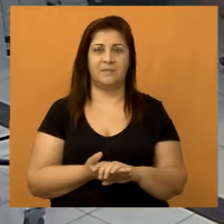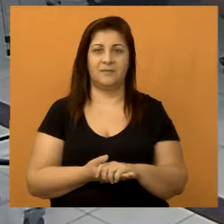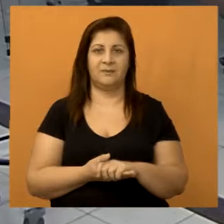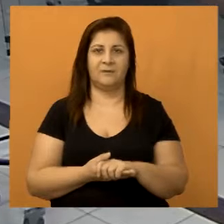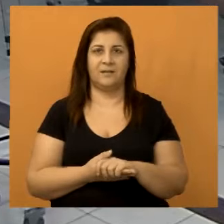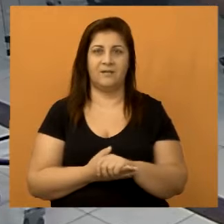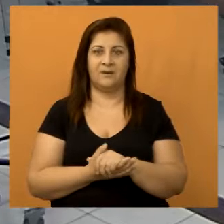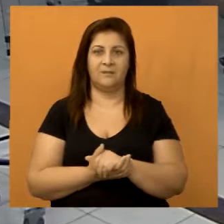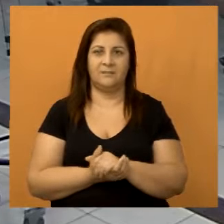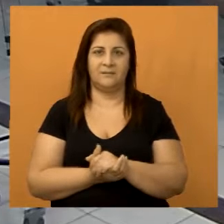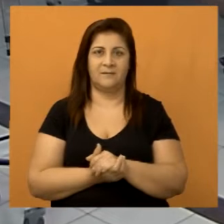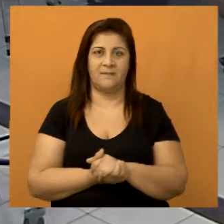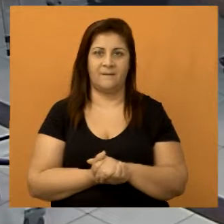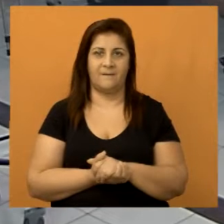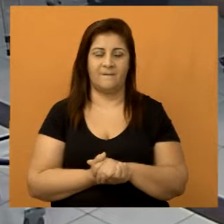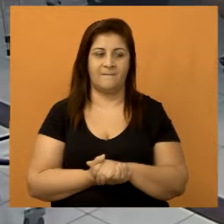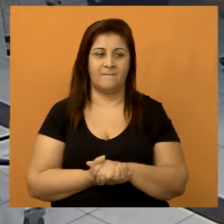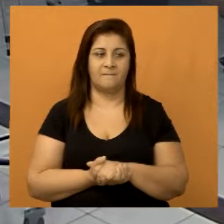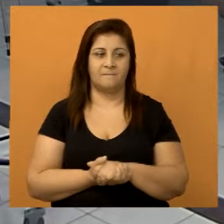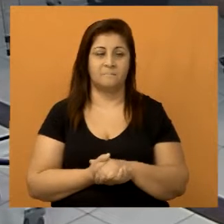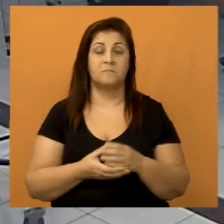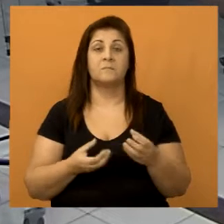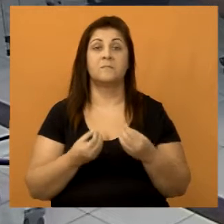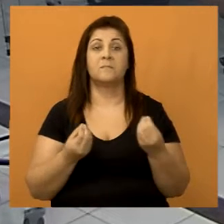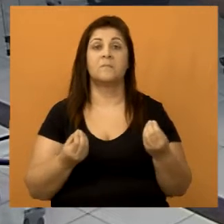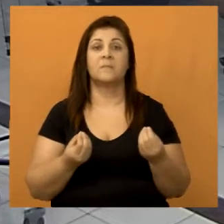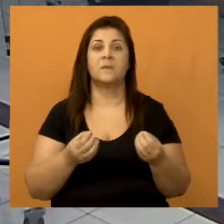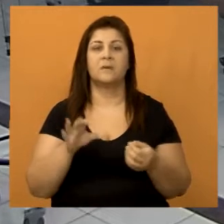Qual que vai ser a decisão da comissão?